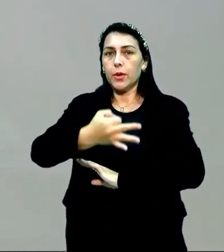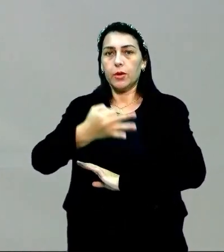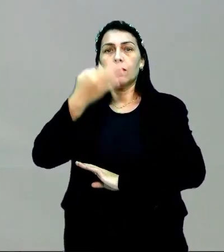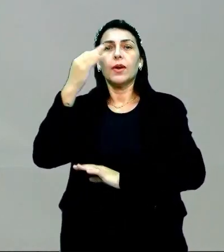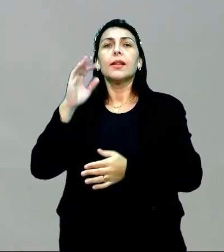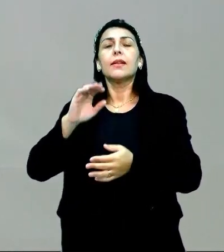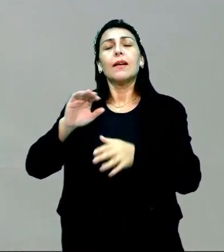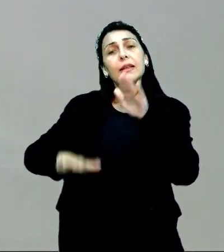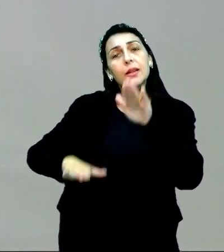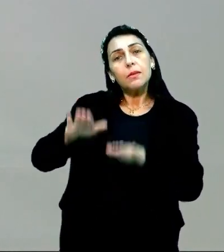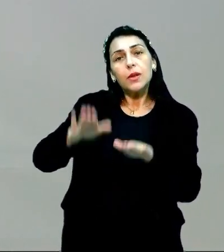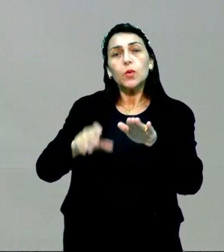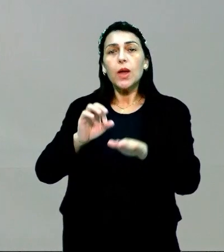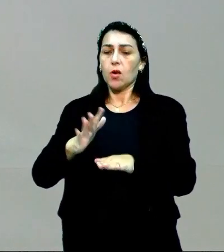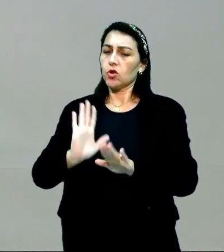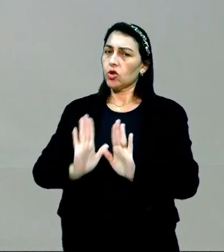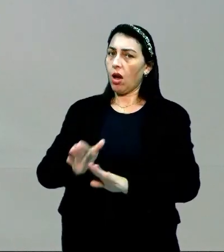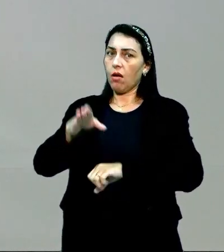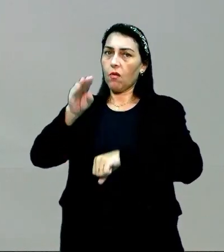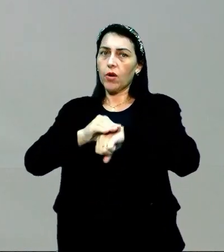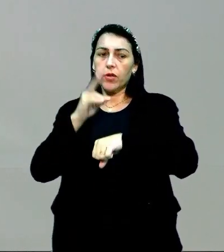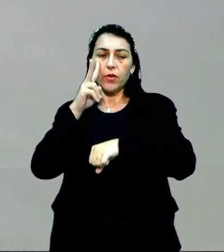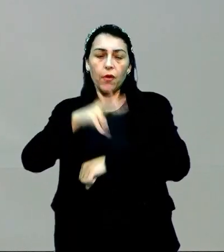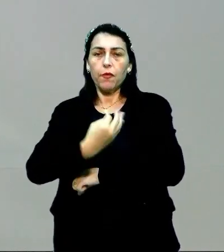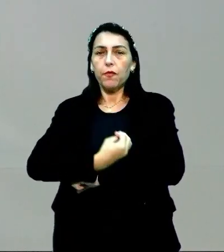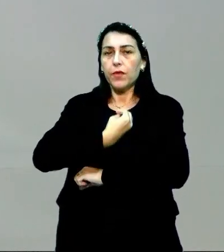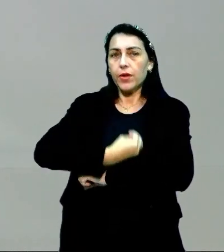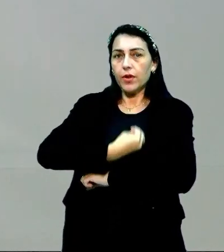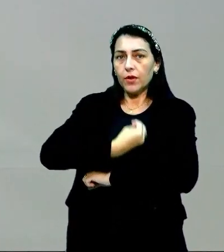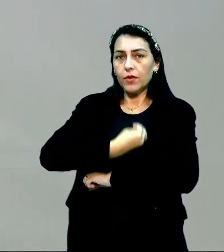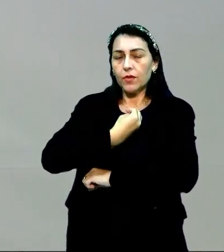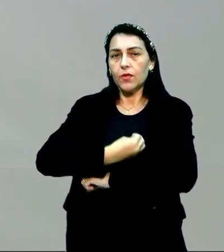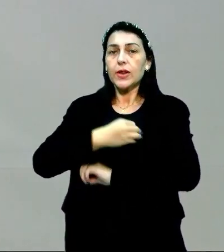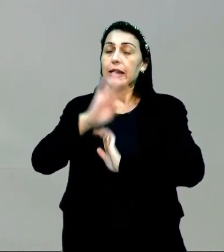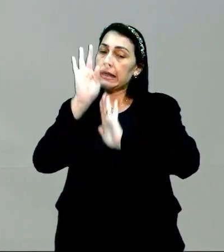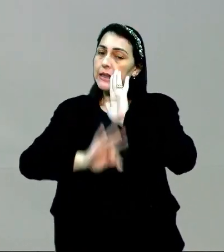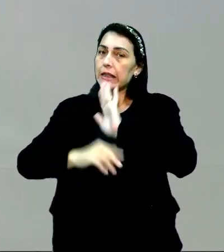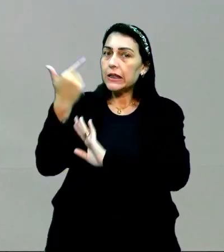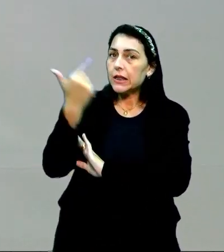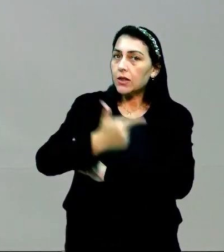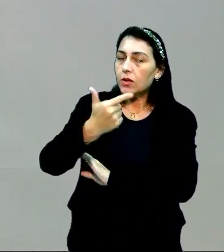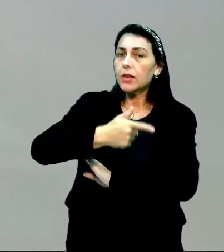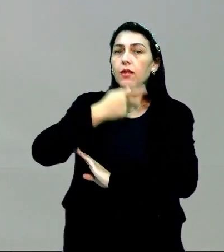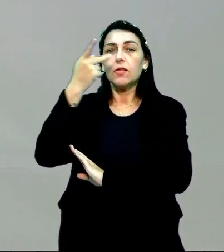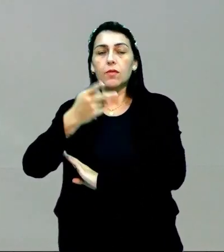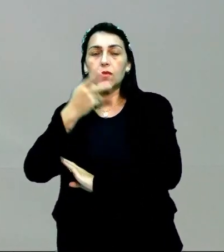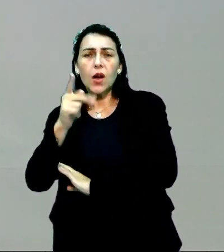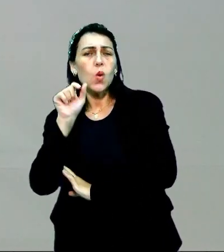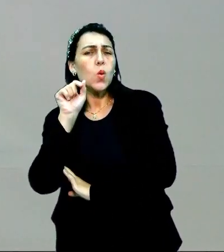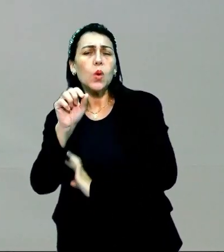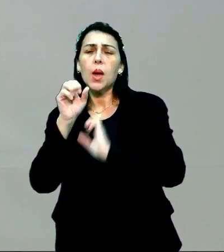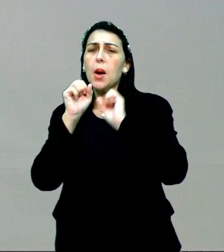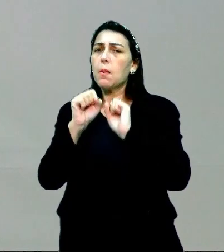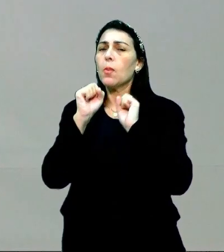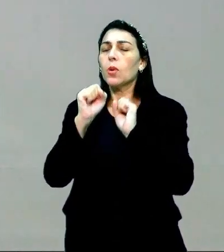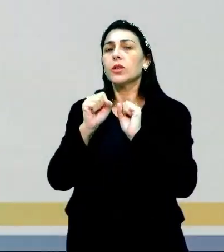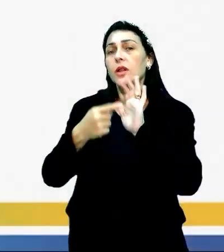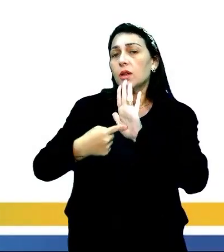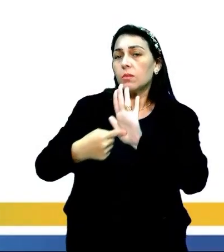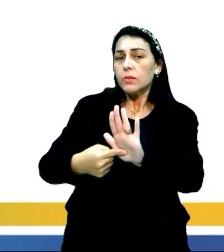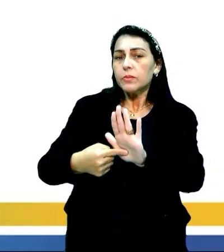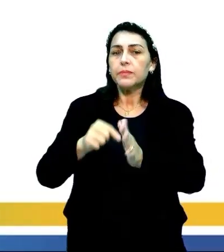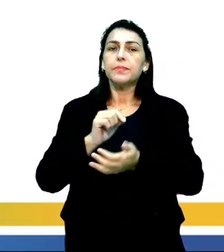interpretar de acordo com aquilo que eu conheço, de acordo com aquilo que eu vivo. Então, assim, esse texto 2, ele fala sobre isso. E o que eu poderia